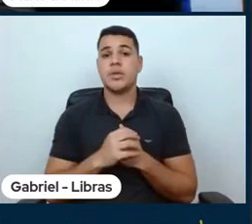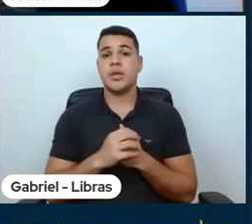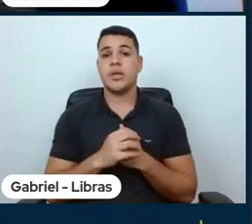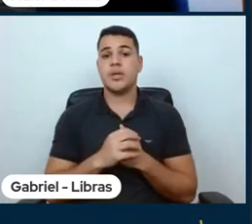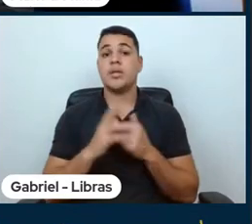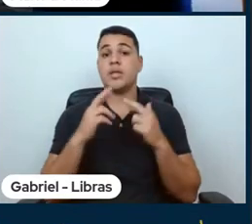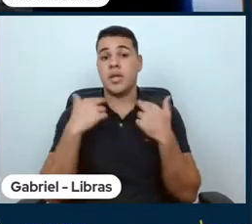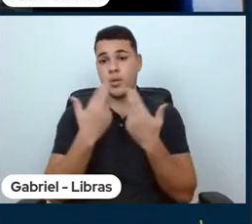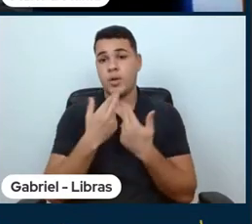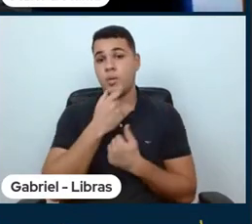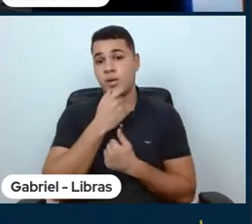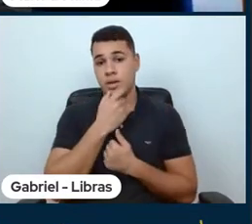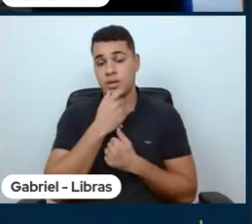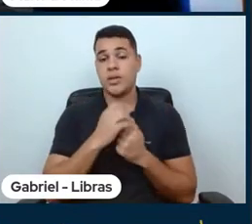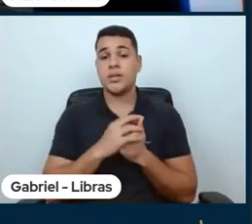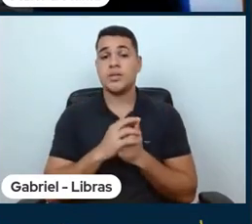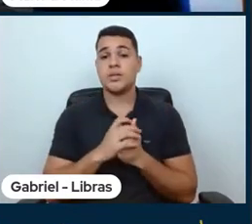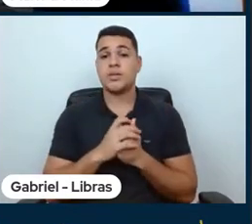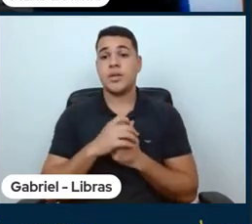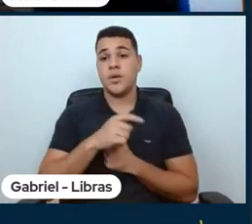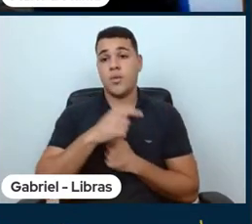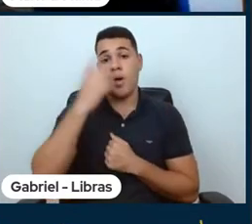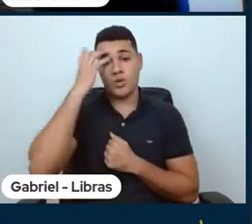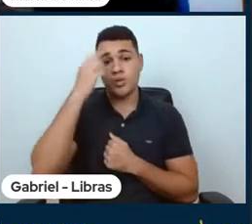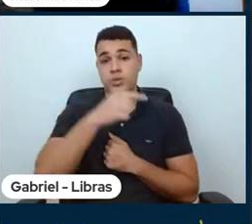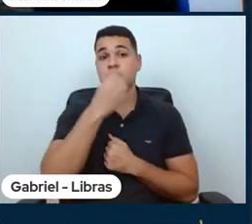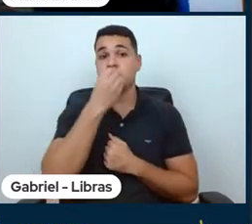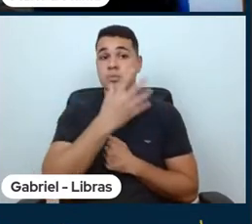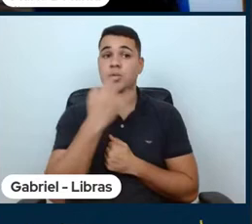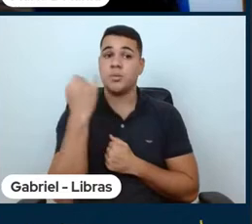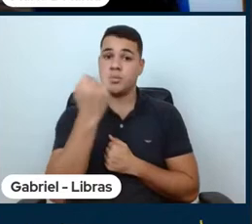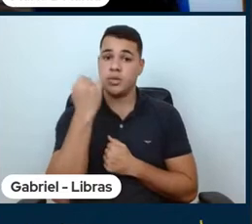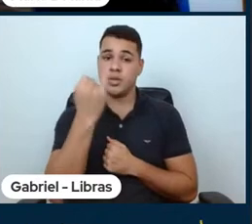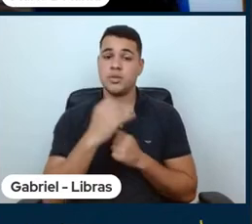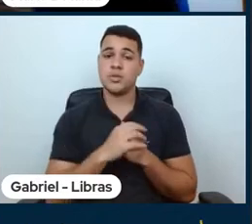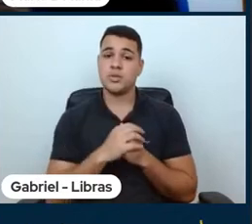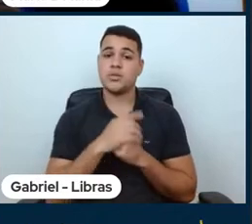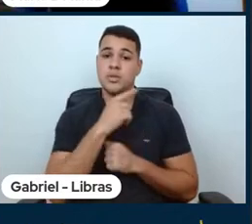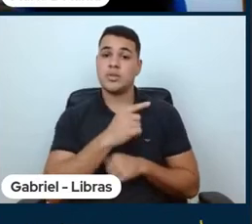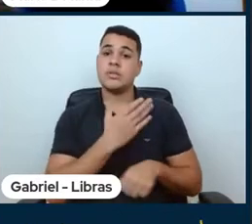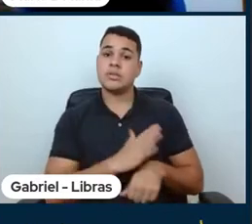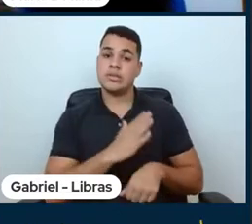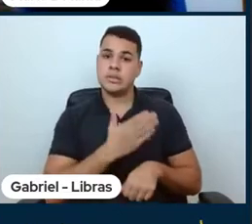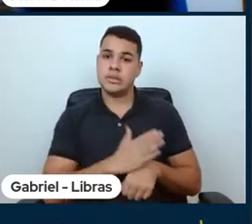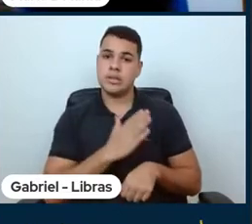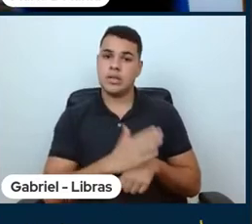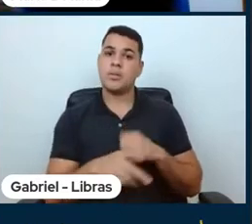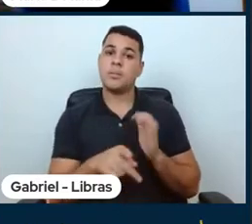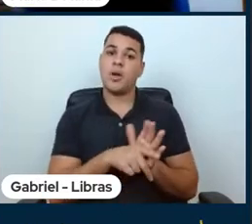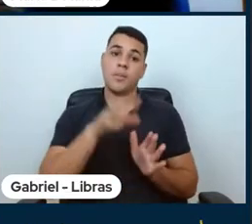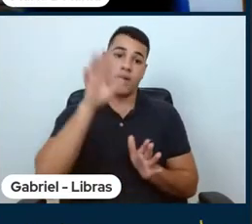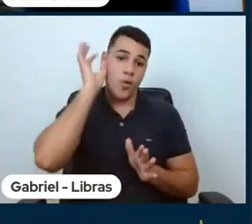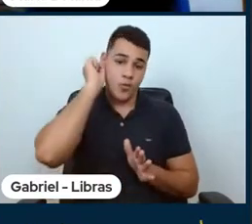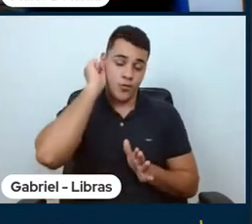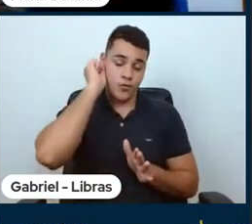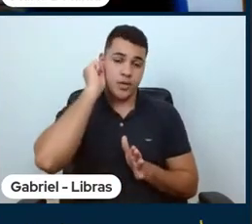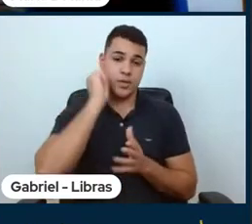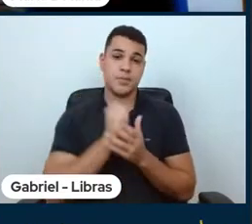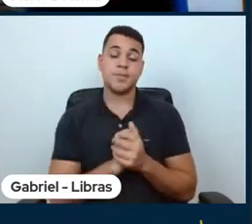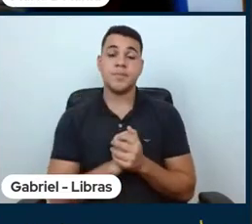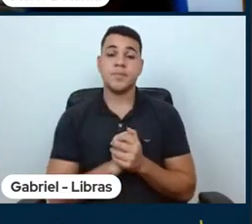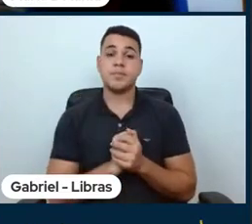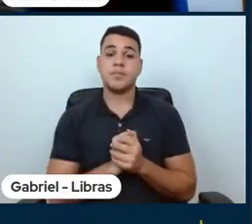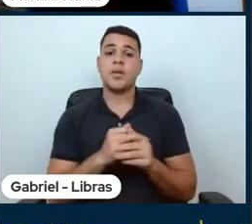Em inglês. Então, eu acho que isso é importante, esse treino de escuta. E